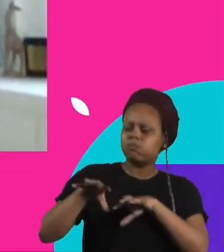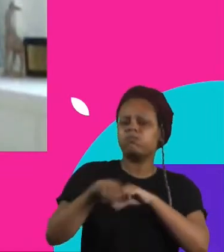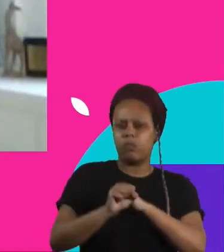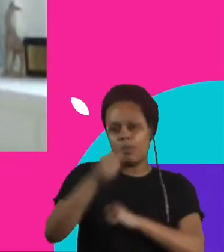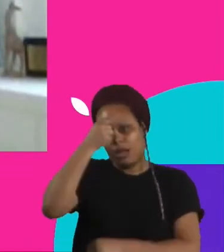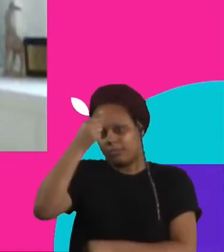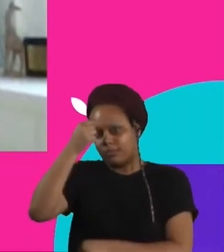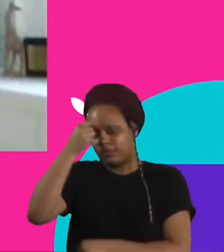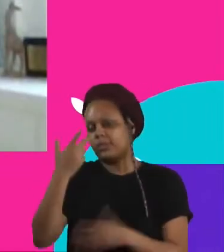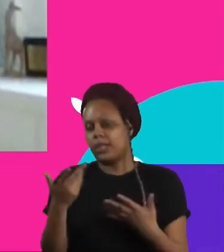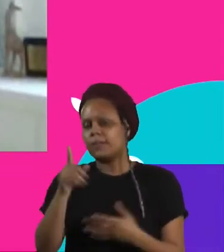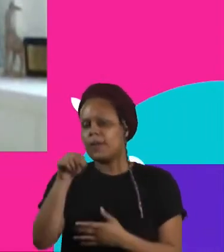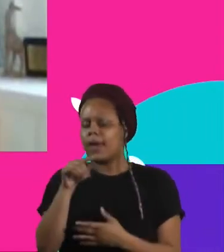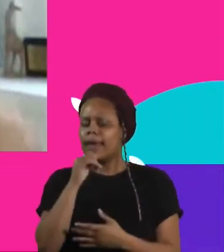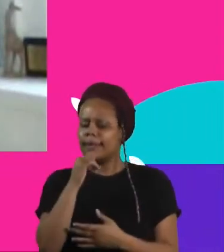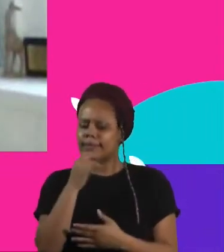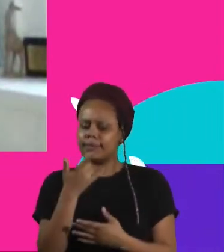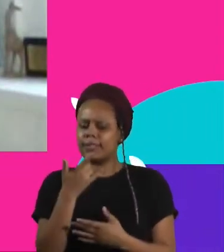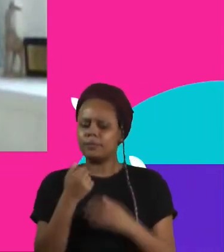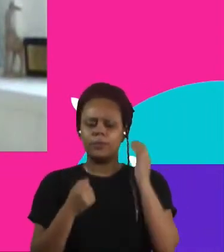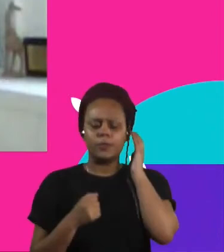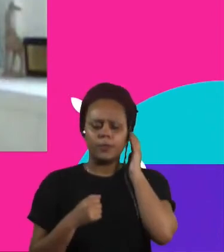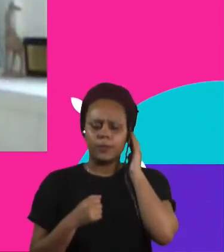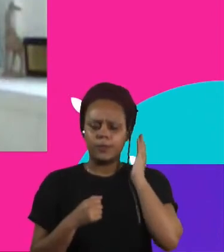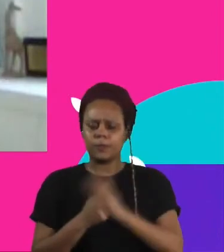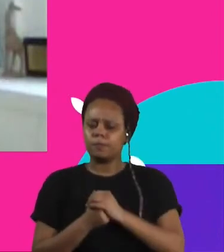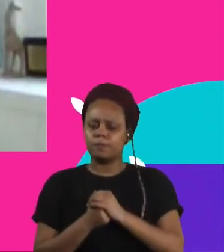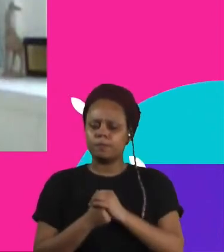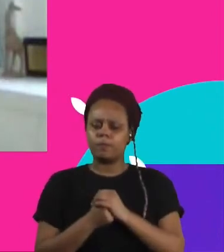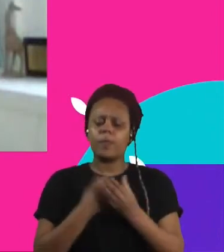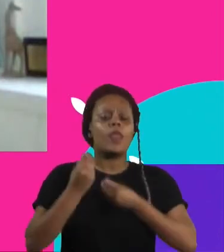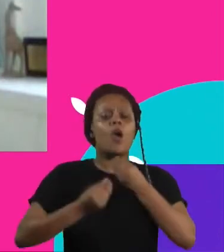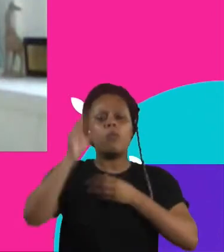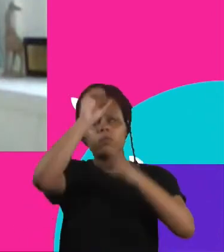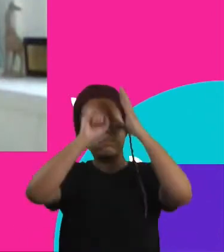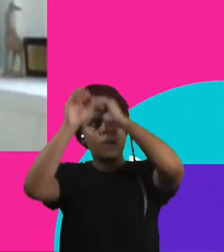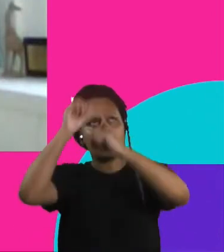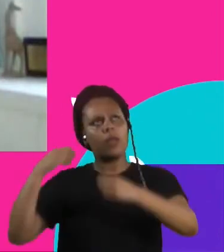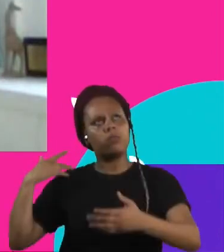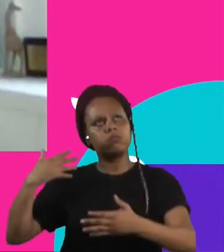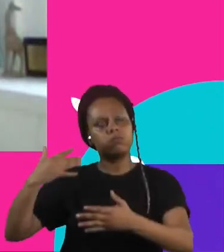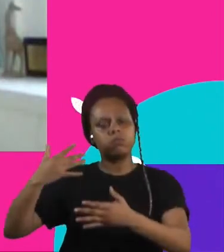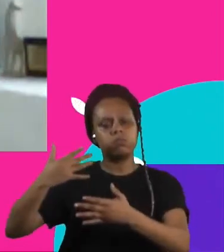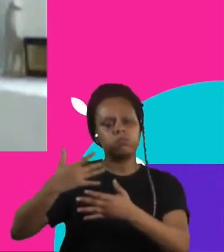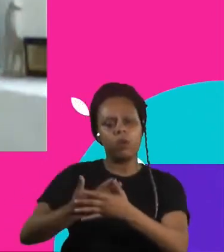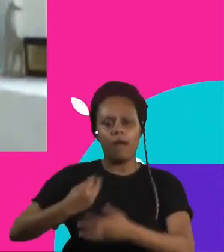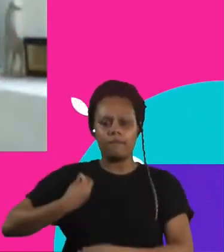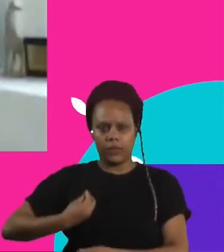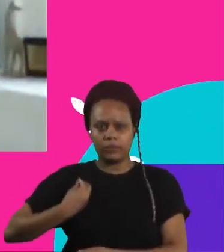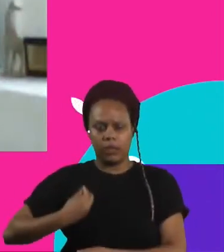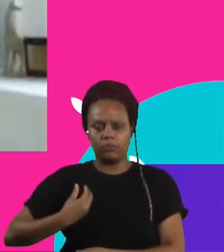o típico tópico do lifelong learning, né? Da aprendizagem ao longo da vida. E provavelmente daqui